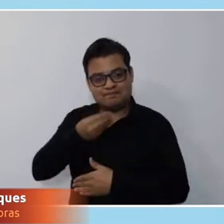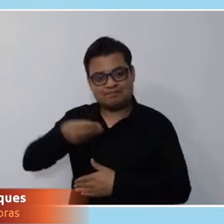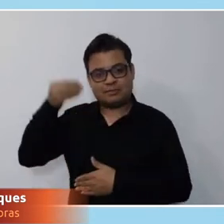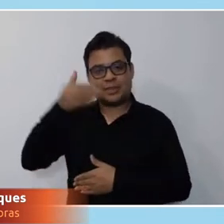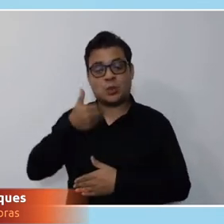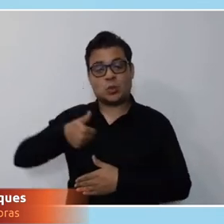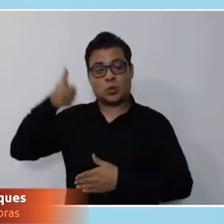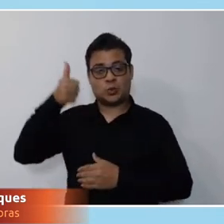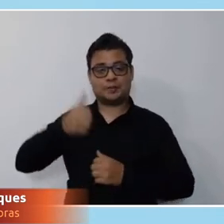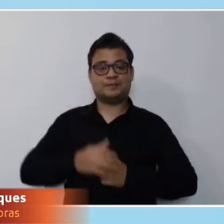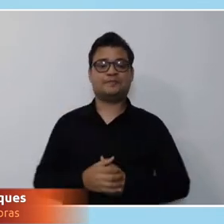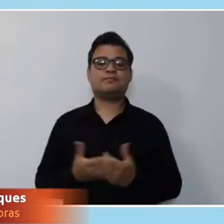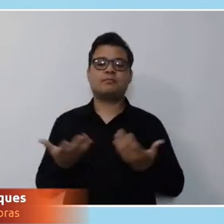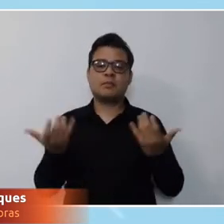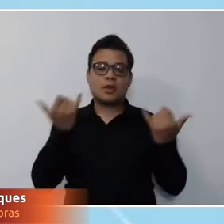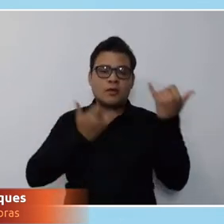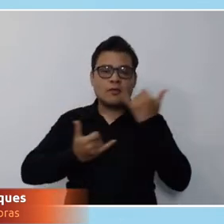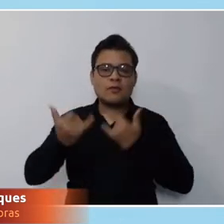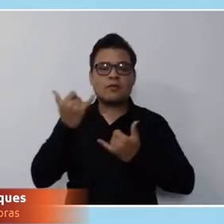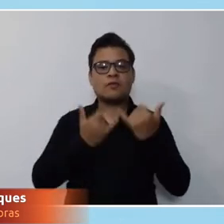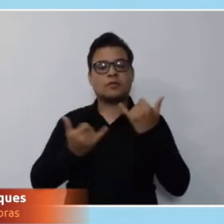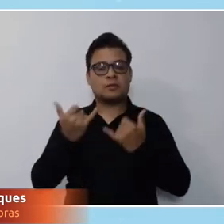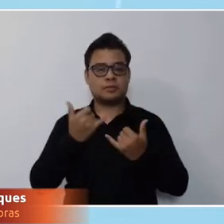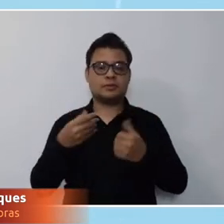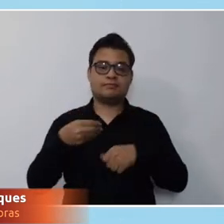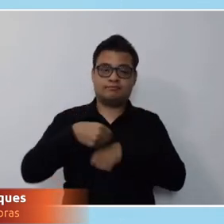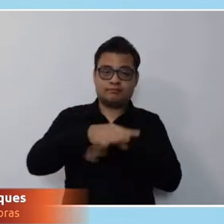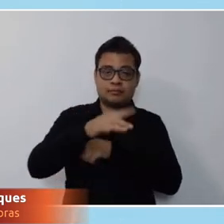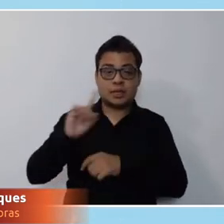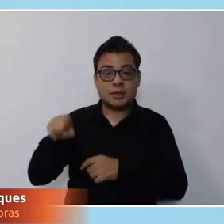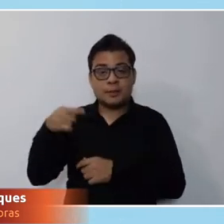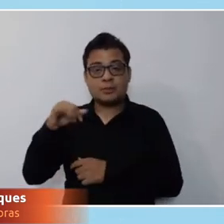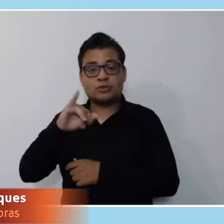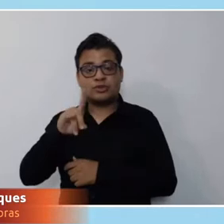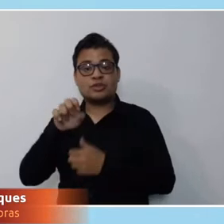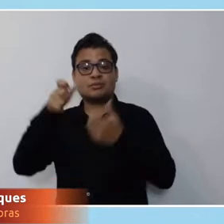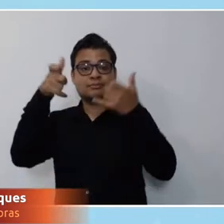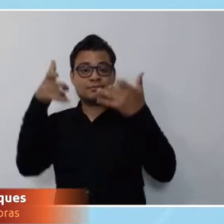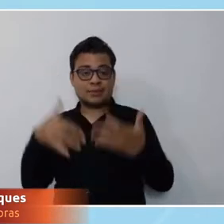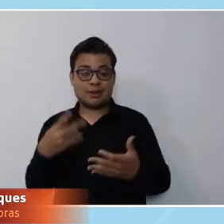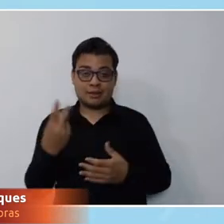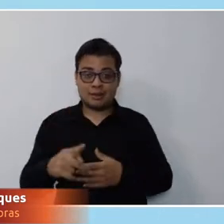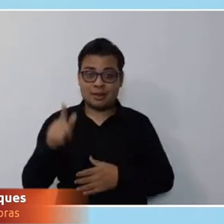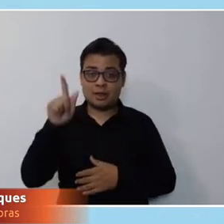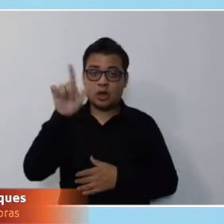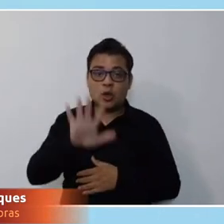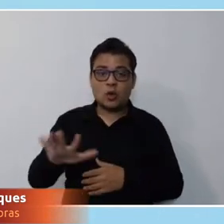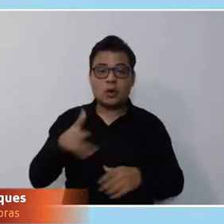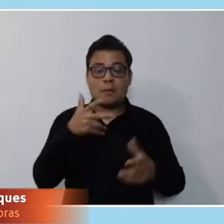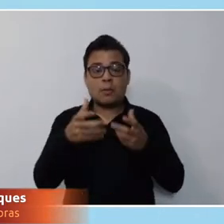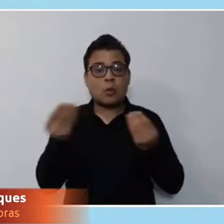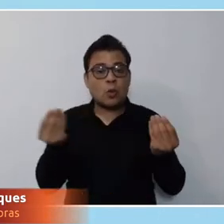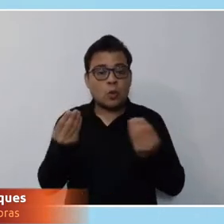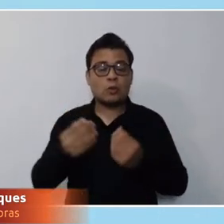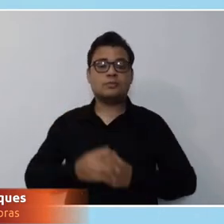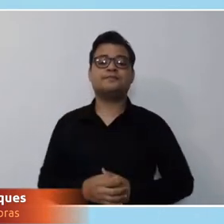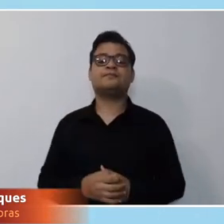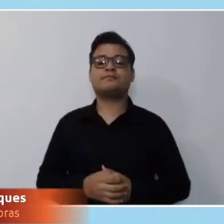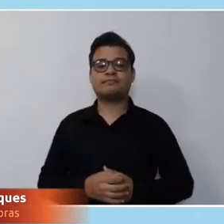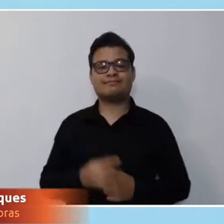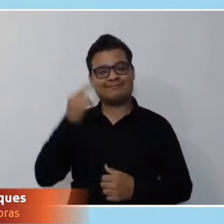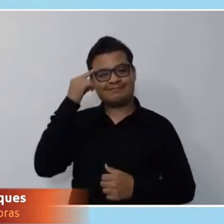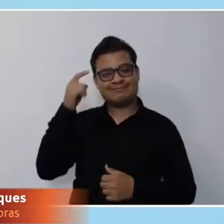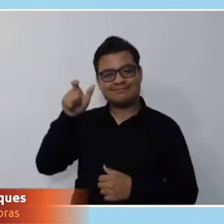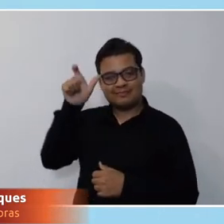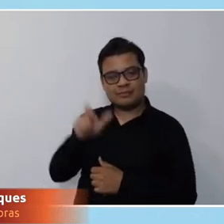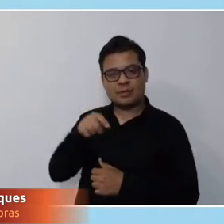a pouquinho a Jade vai falar sobre vacinação contra a Covid-19 aqui no estado. Bom, o brutal assassinato de Moise